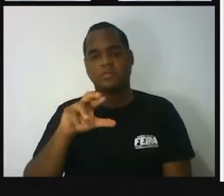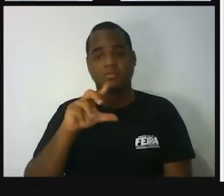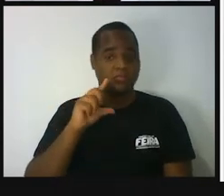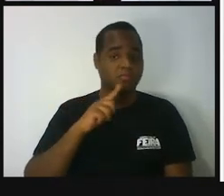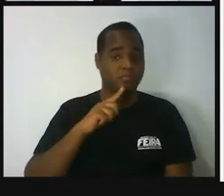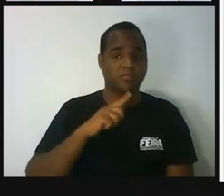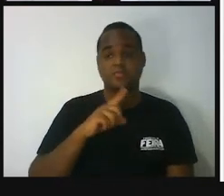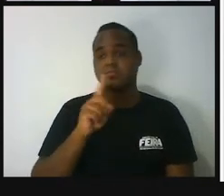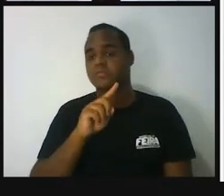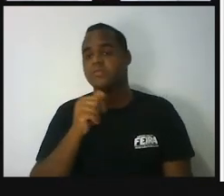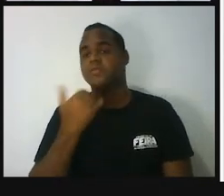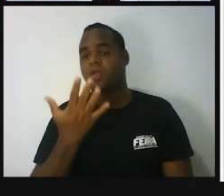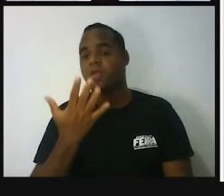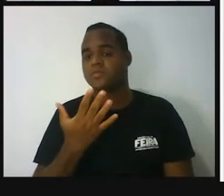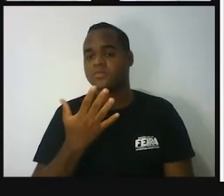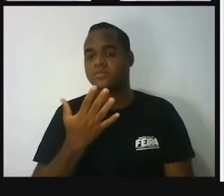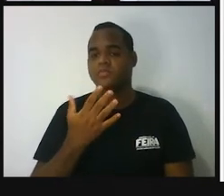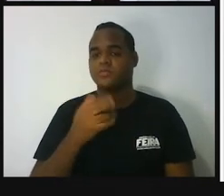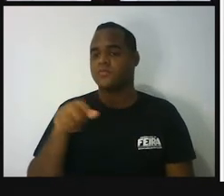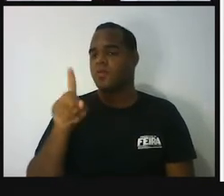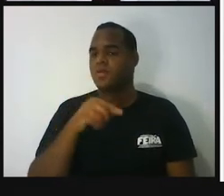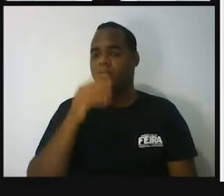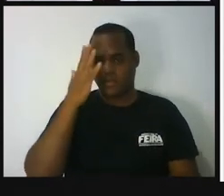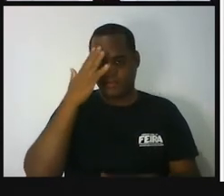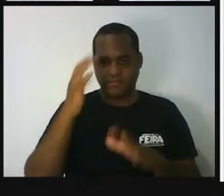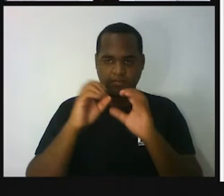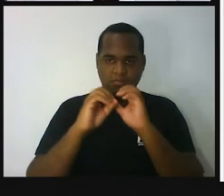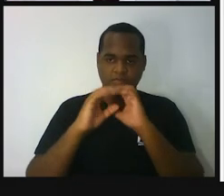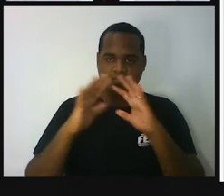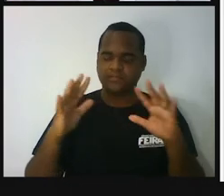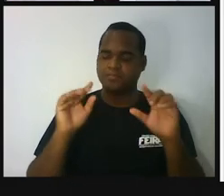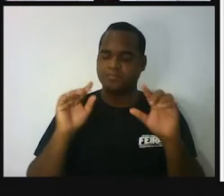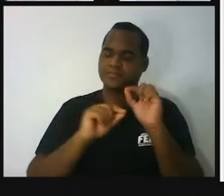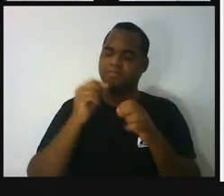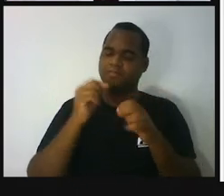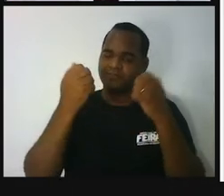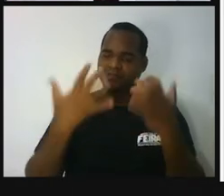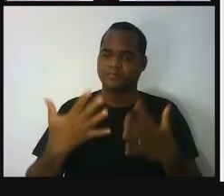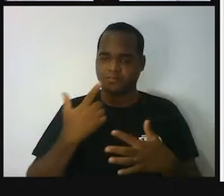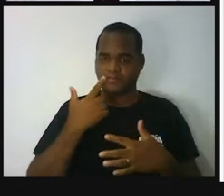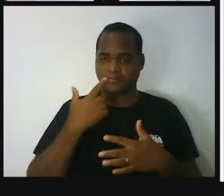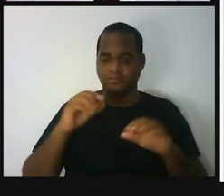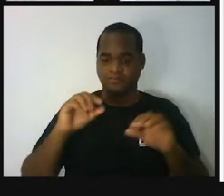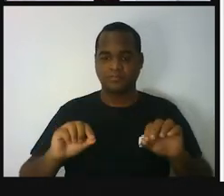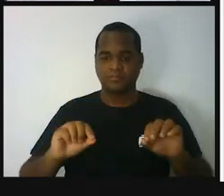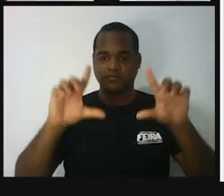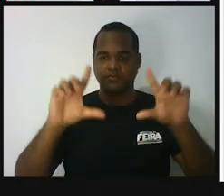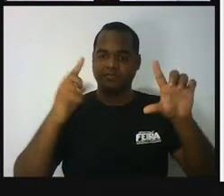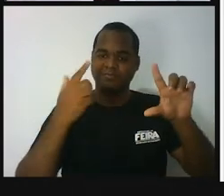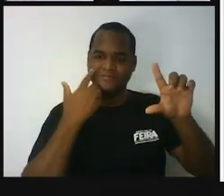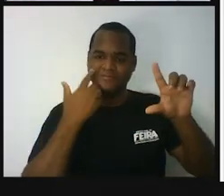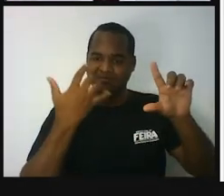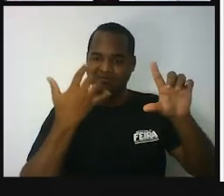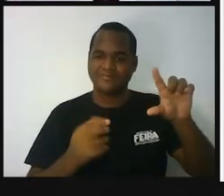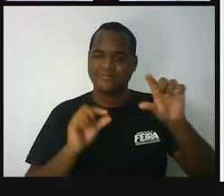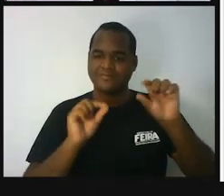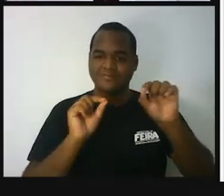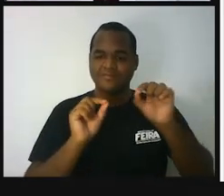Bom, para a gente descobrir, vamos subir a nossa tela, porque nessa tela tem